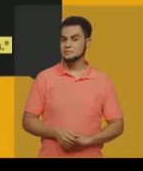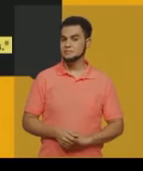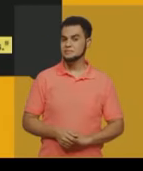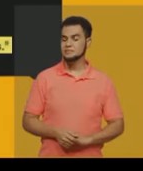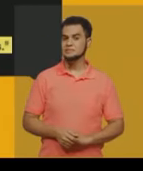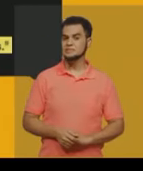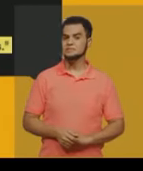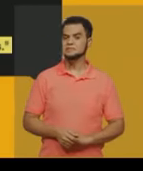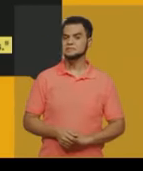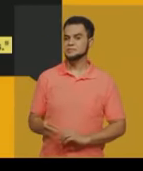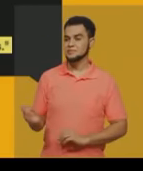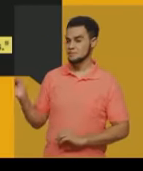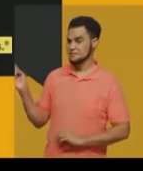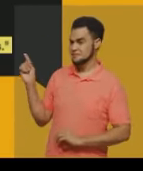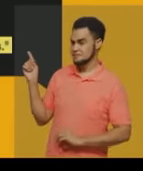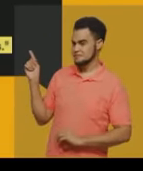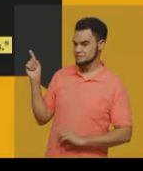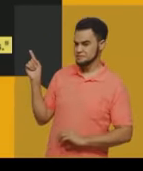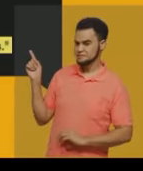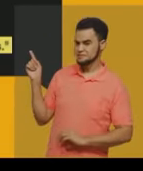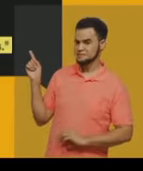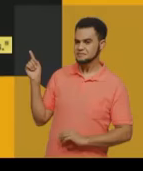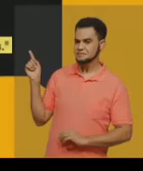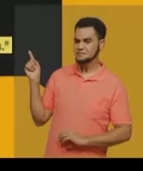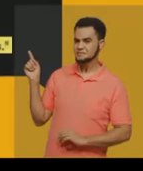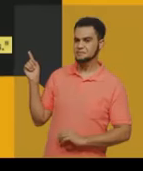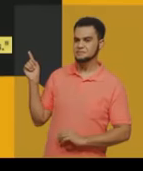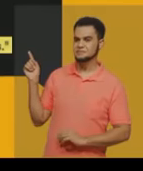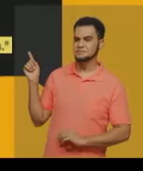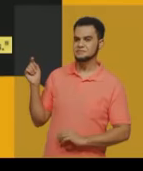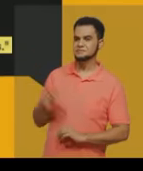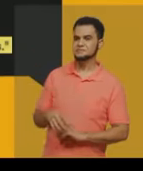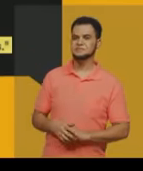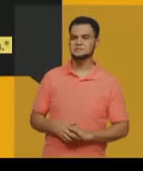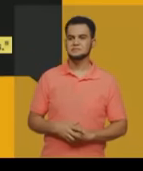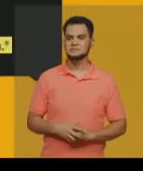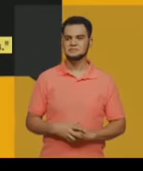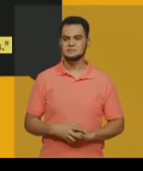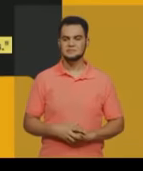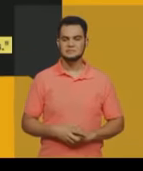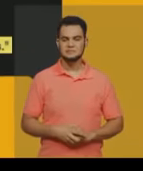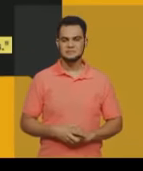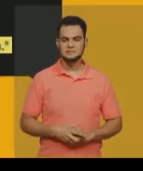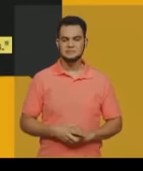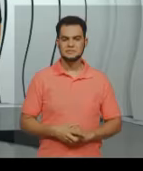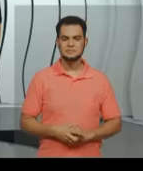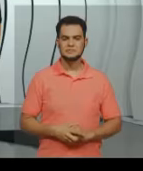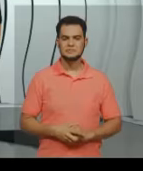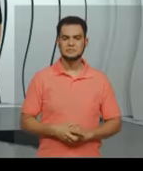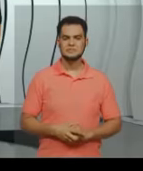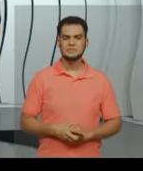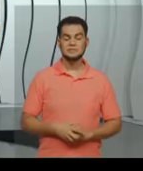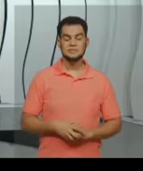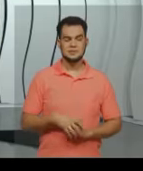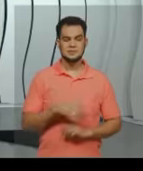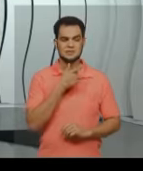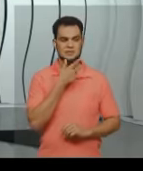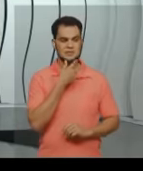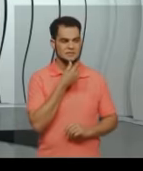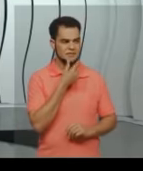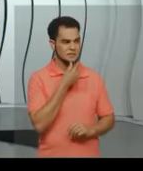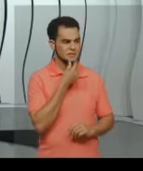my pants. Eu molho minhas calças. Aqui, né? O menino falando para o velho. The little